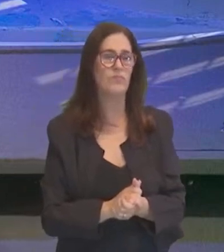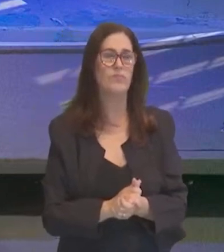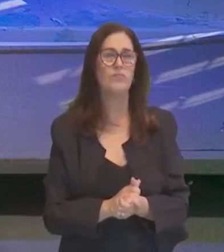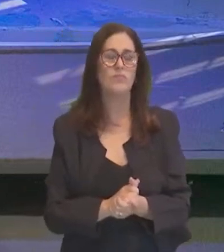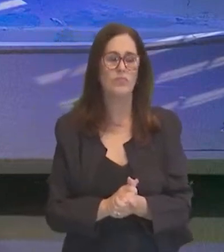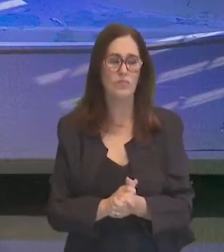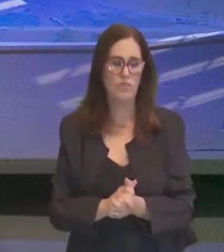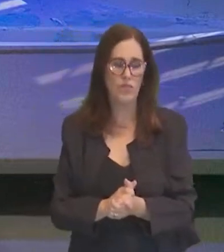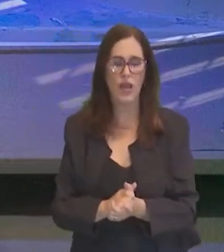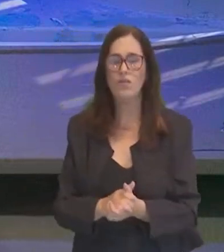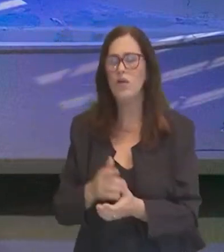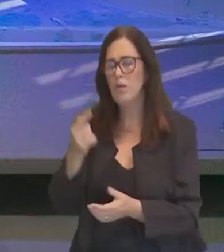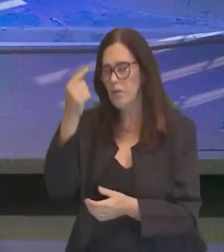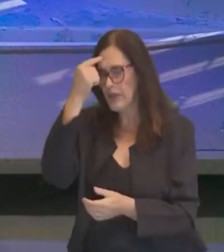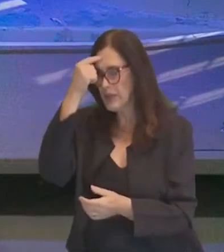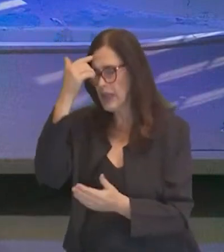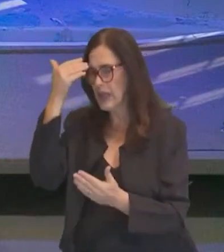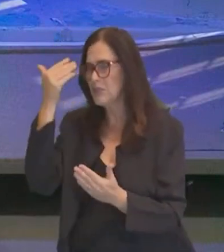Peça a Deus desculpa.